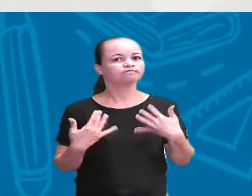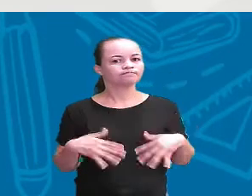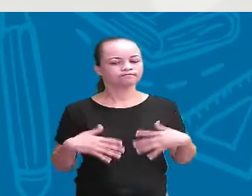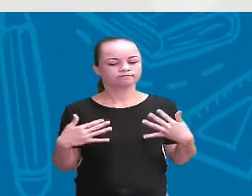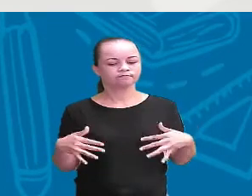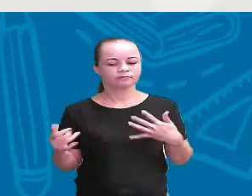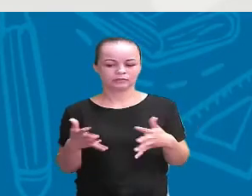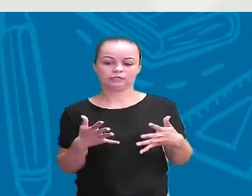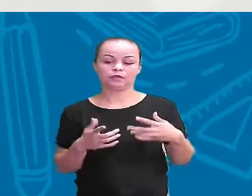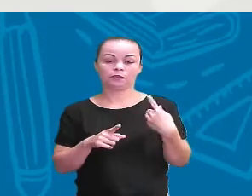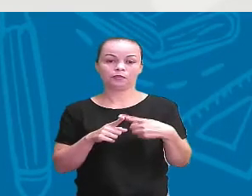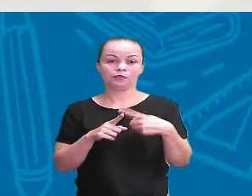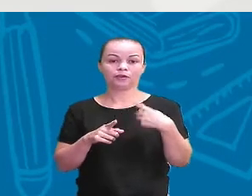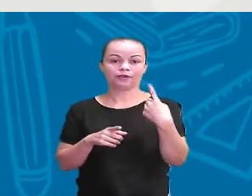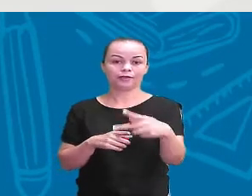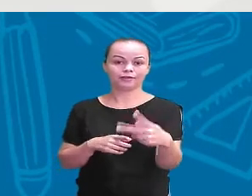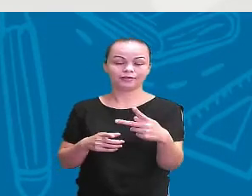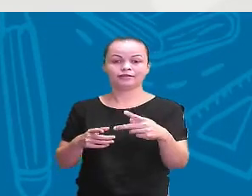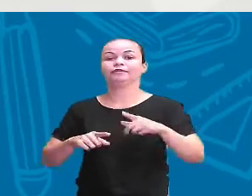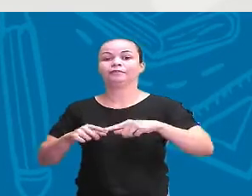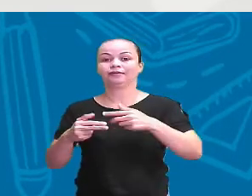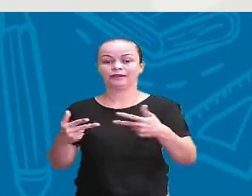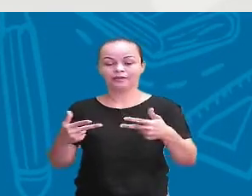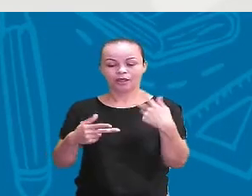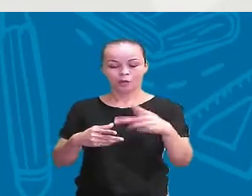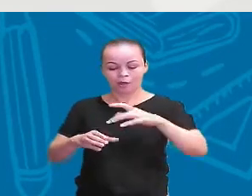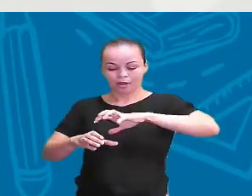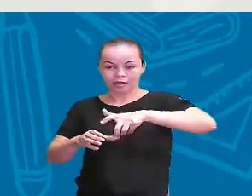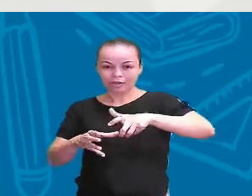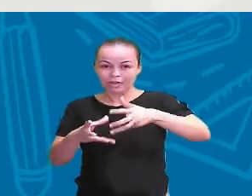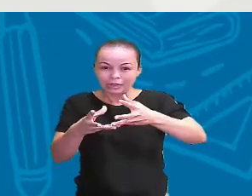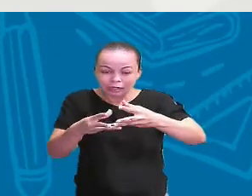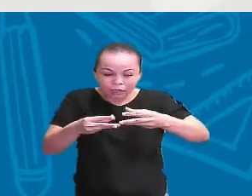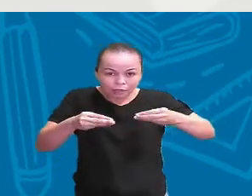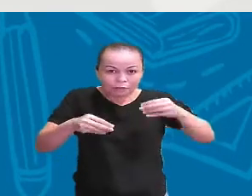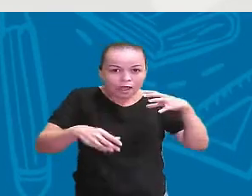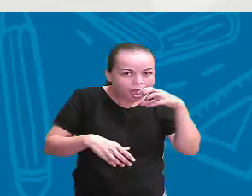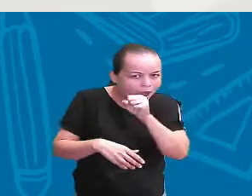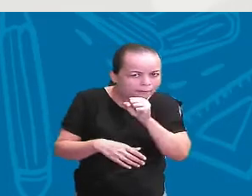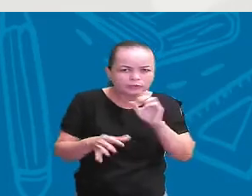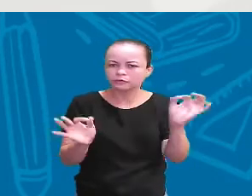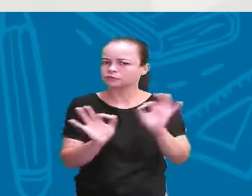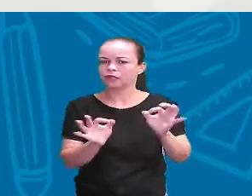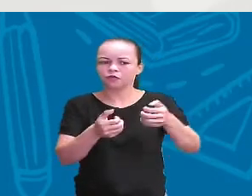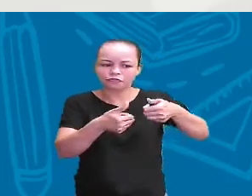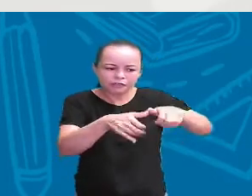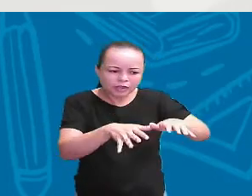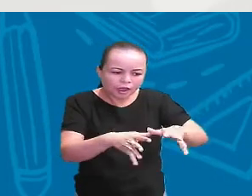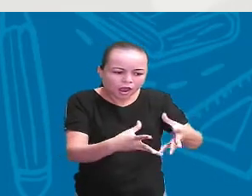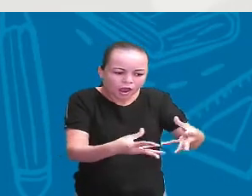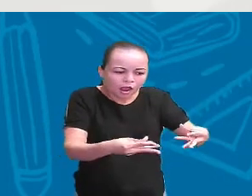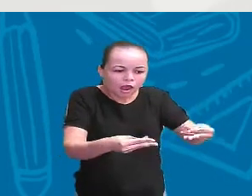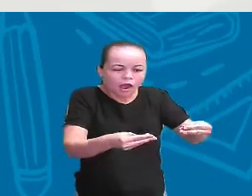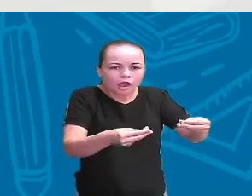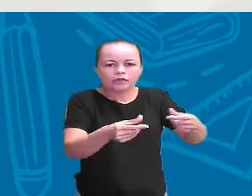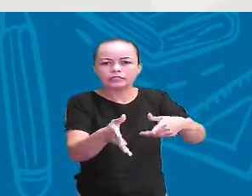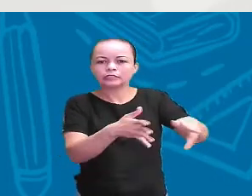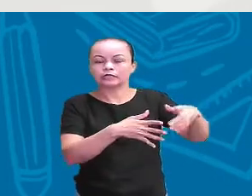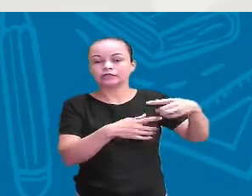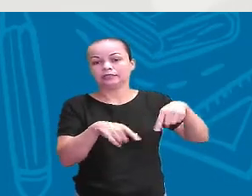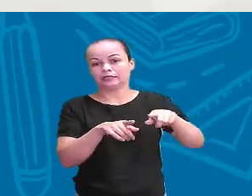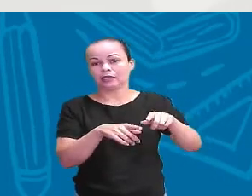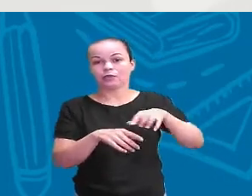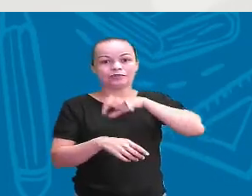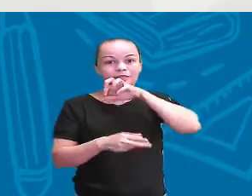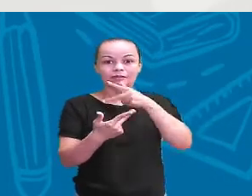muito tempo na natureza, ele não some assim não, ele fica lá, ó, prejudicando o meio ambiente. Alguns animais até comem sem